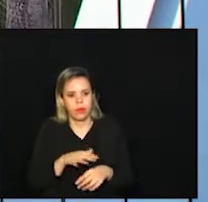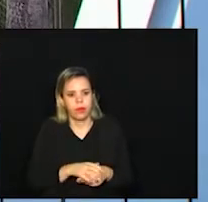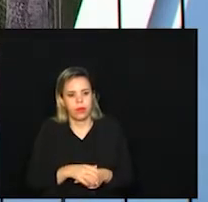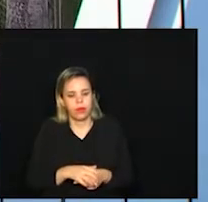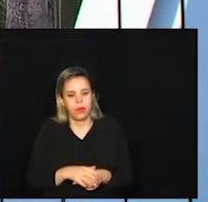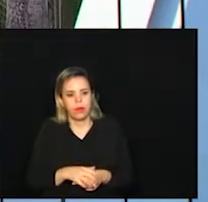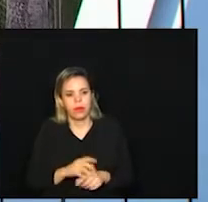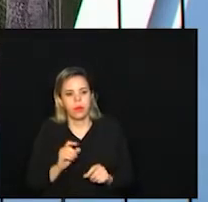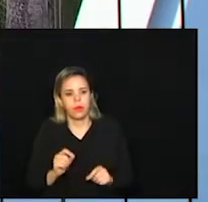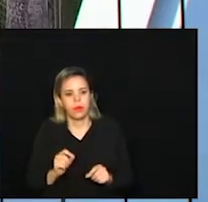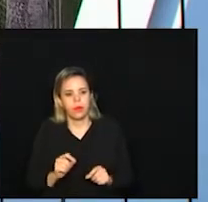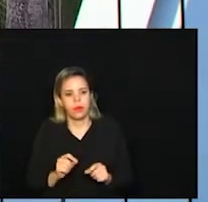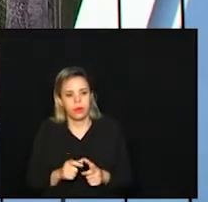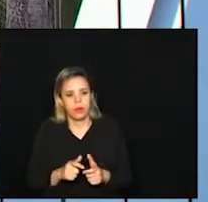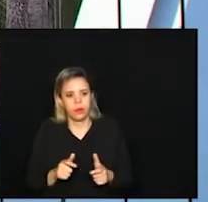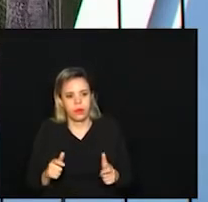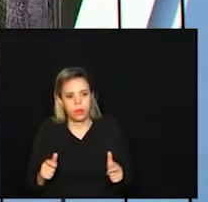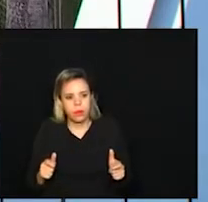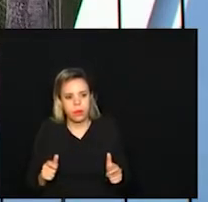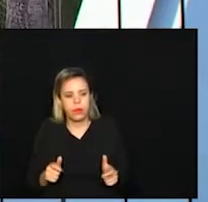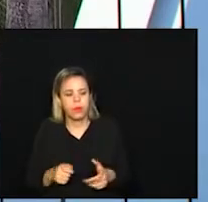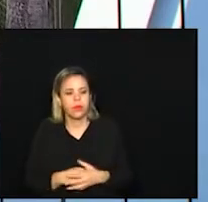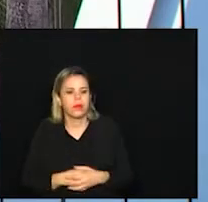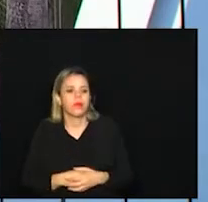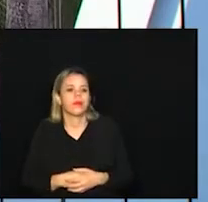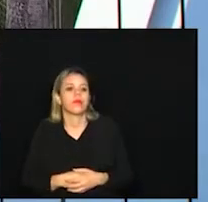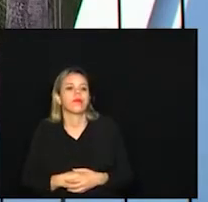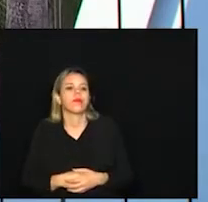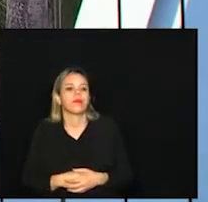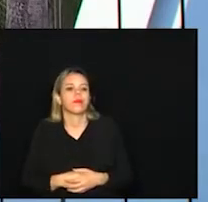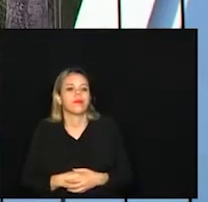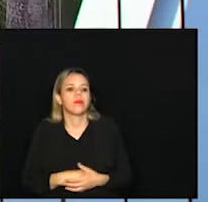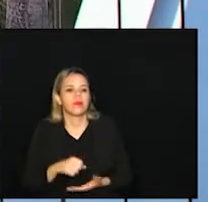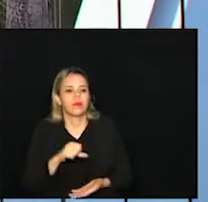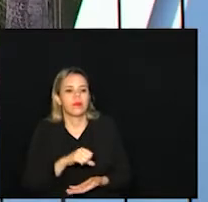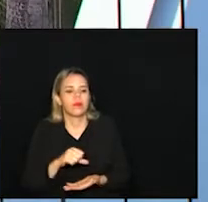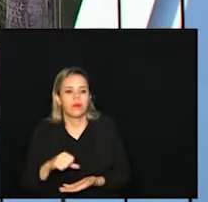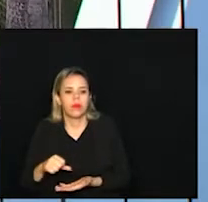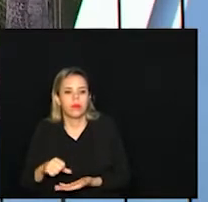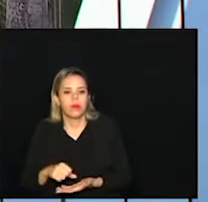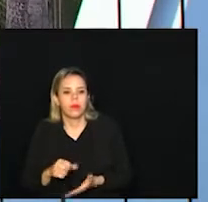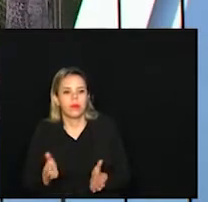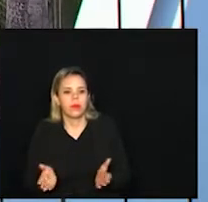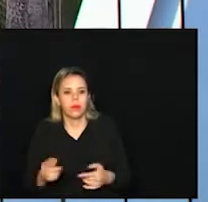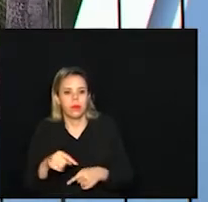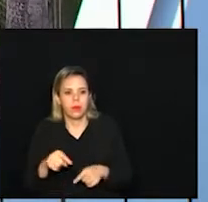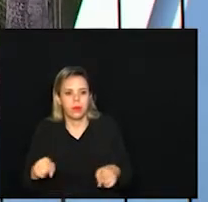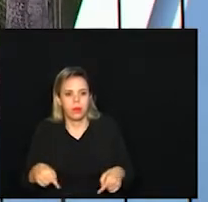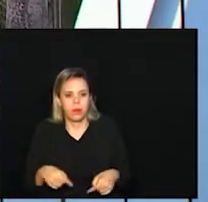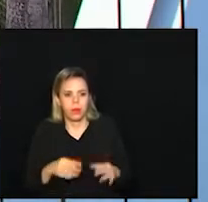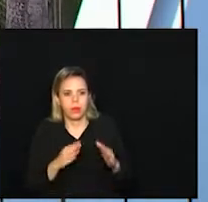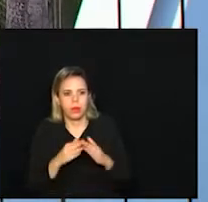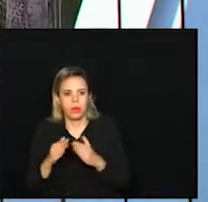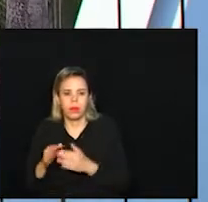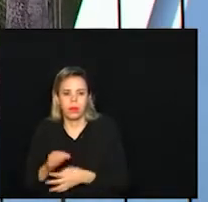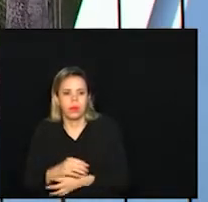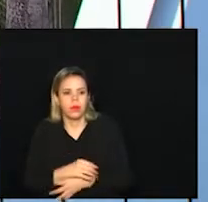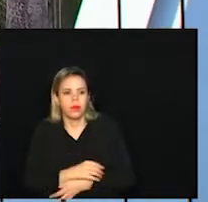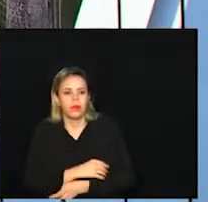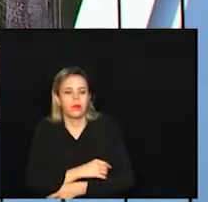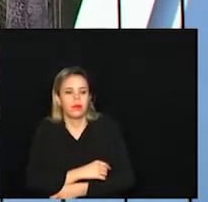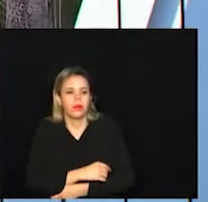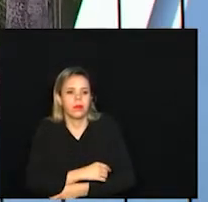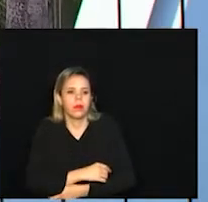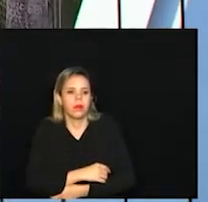de que a ampliação é naquela região de vários o treinamentos para habitações né